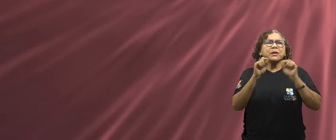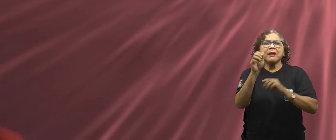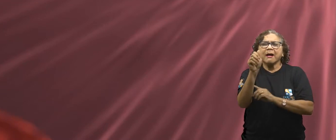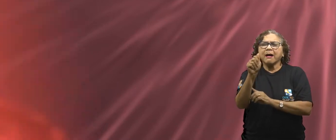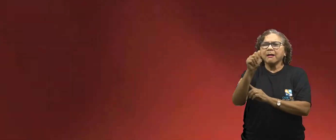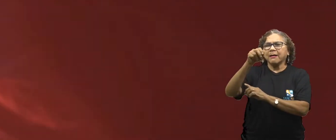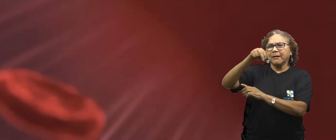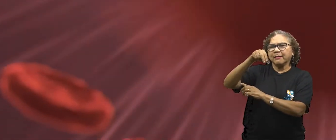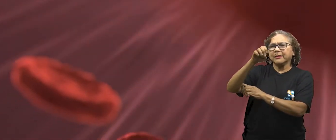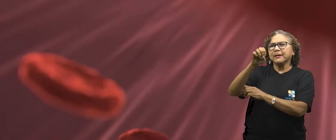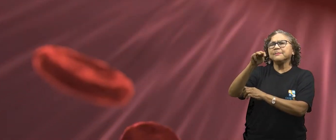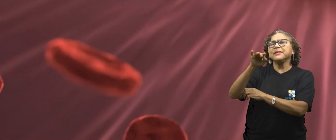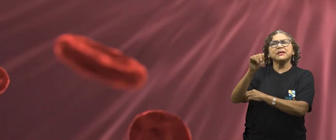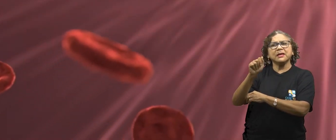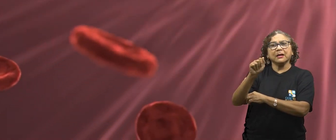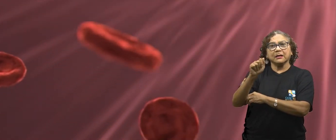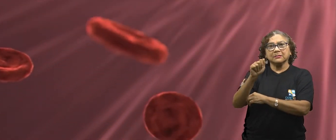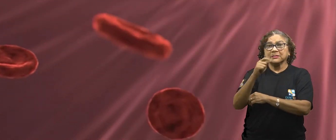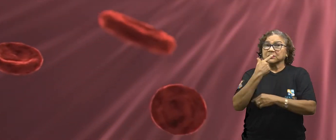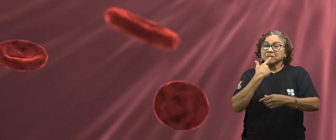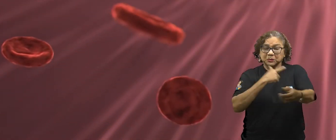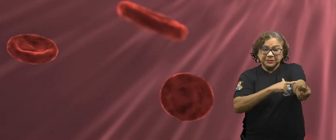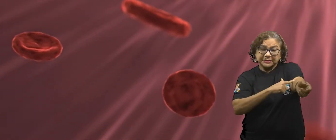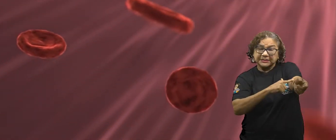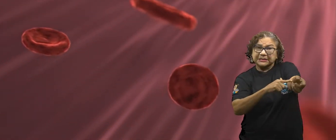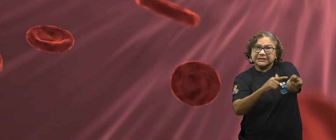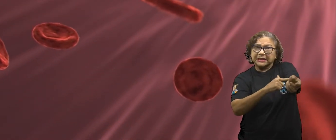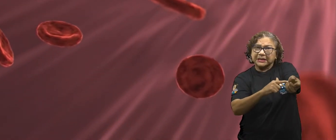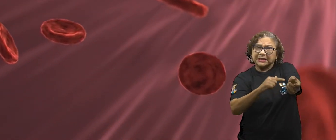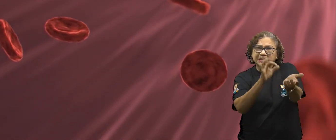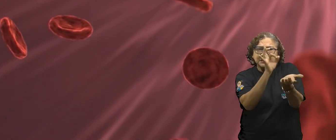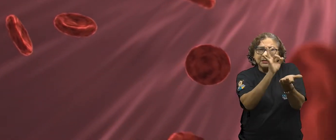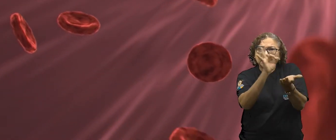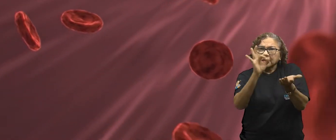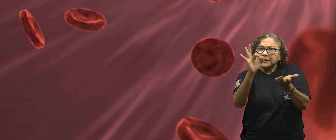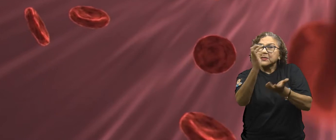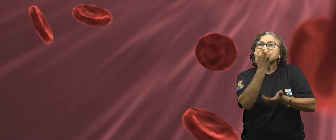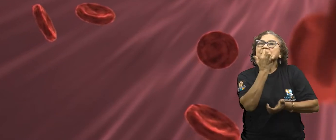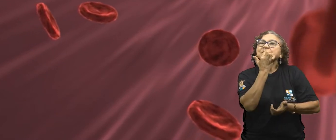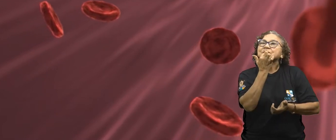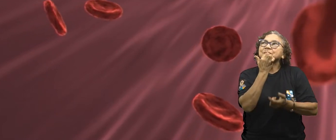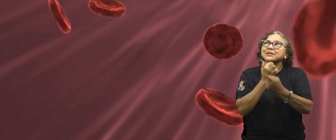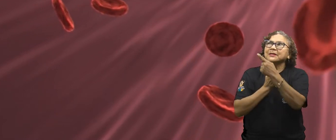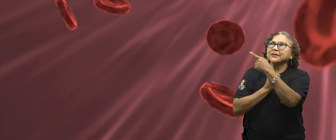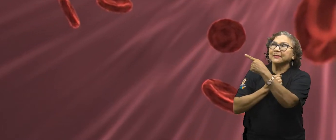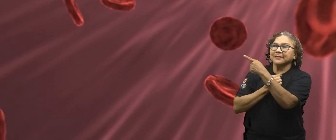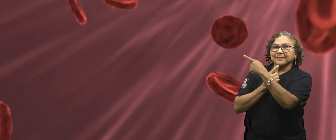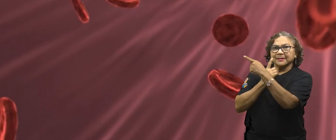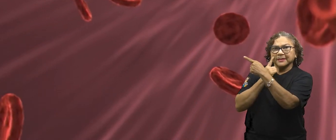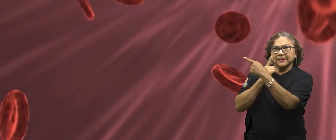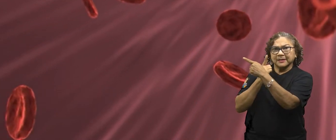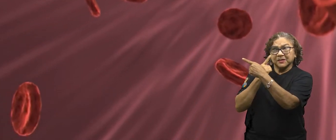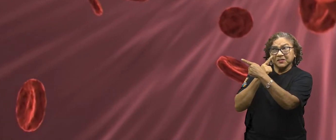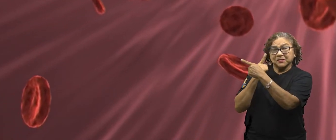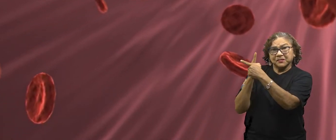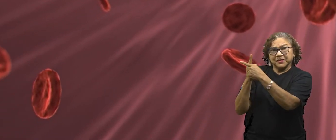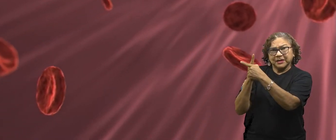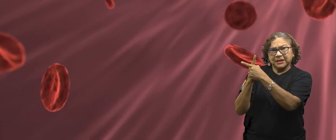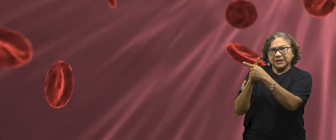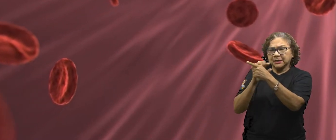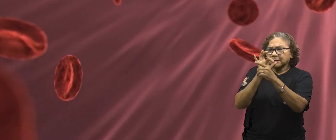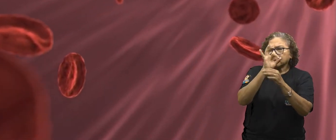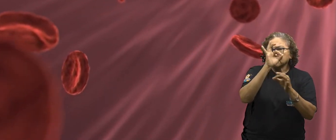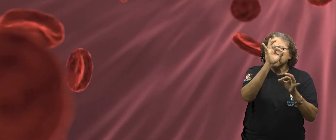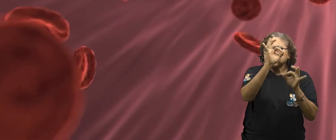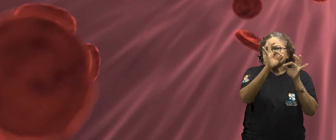é a diminuição de células do sangue, os glóbulos vermelhos. Eles são as estruturas que vemos em movimento